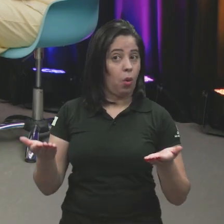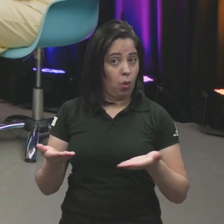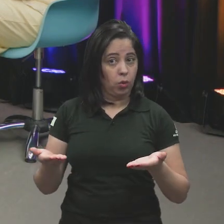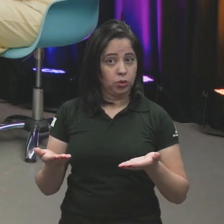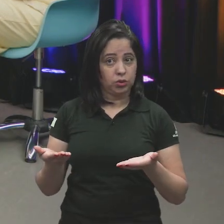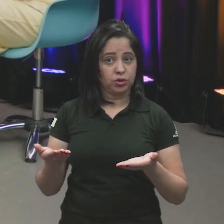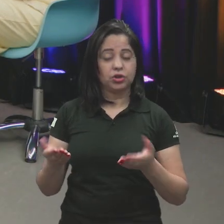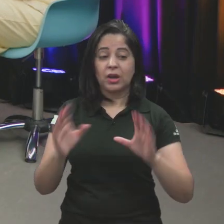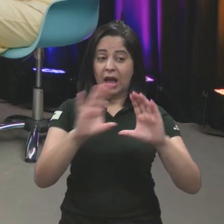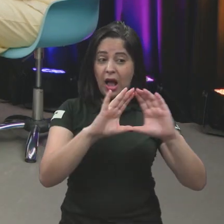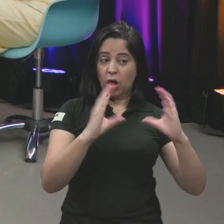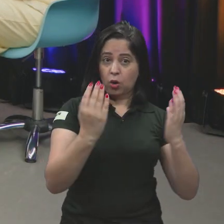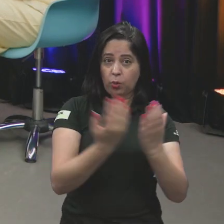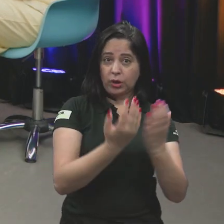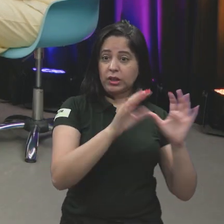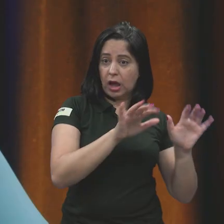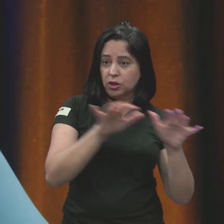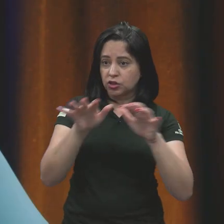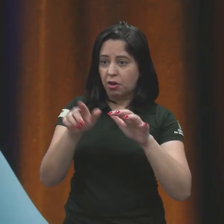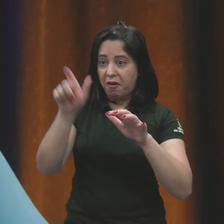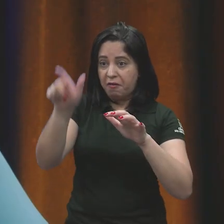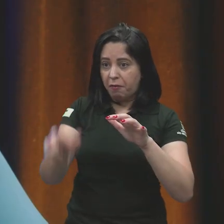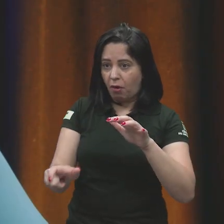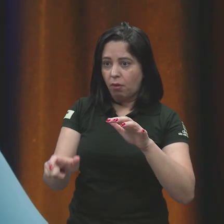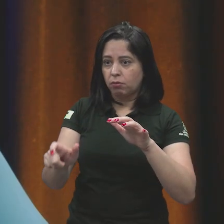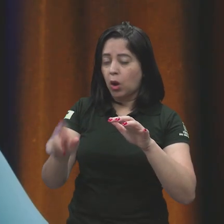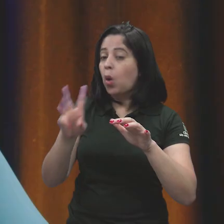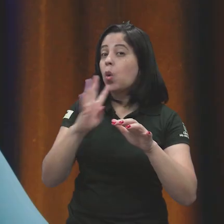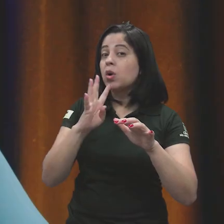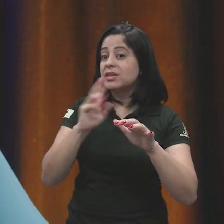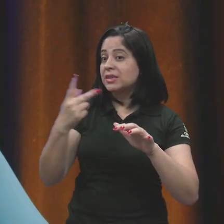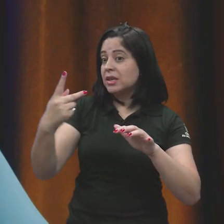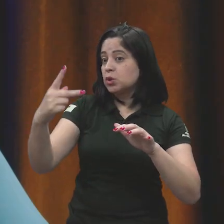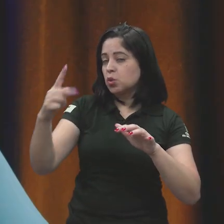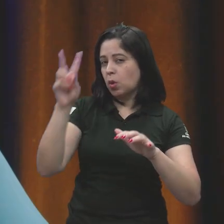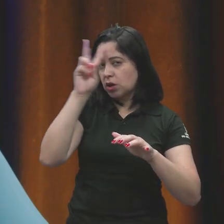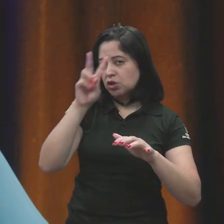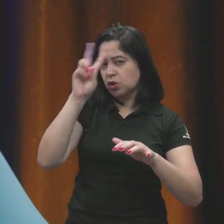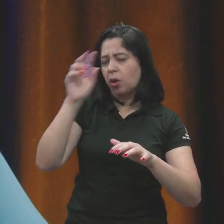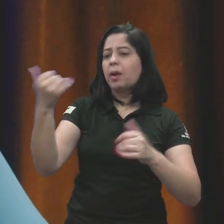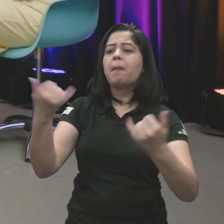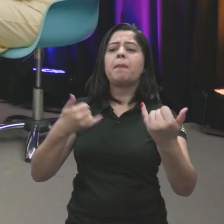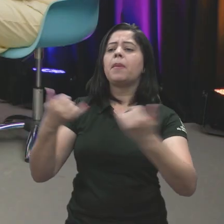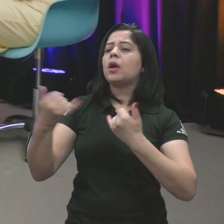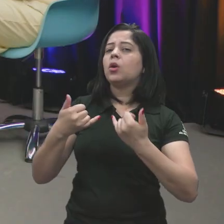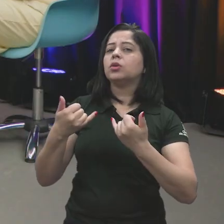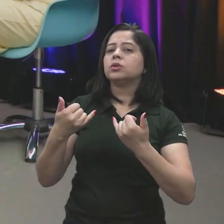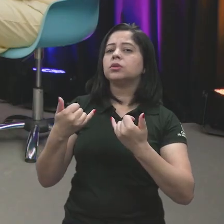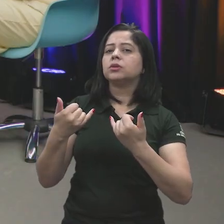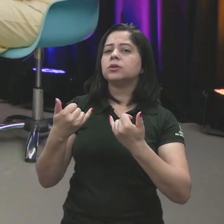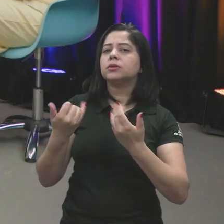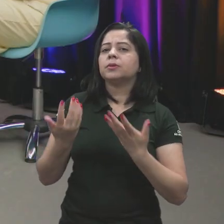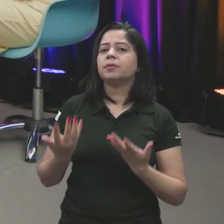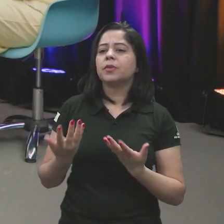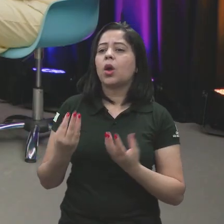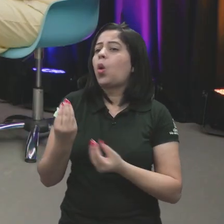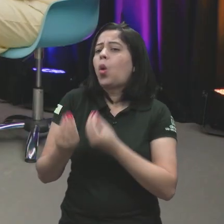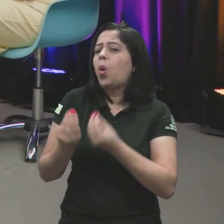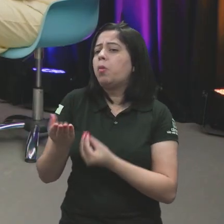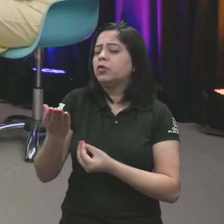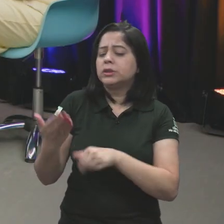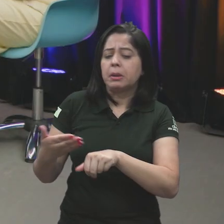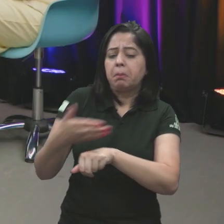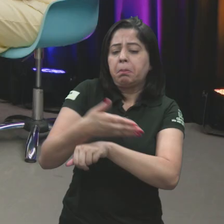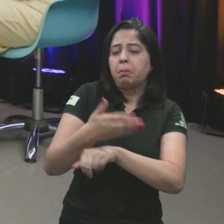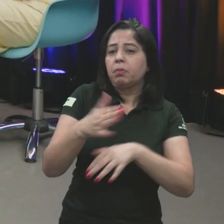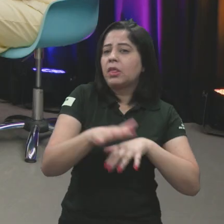Então, hoje, para que a comunidade possa conhecer um pouquinho mais da sua história, conta pra gente como é que foi para você